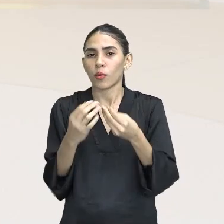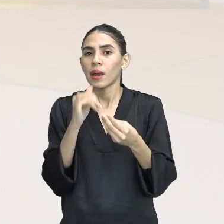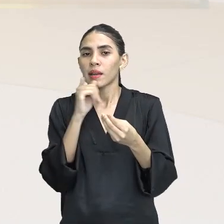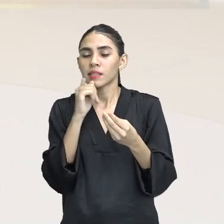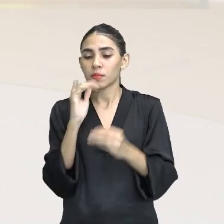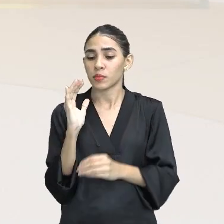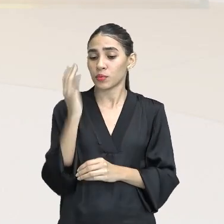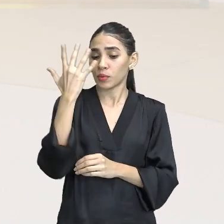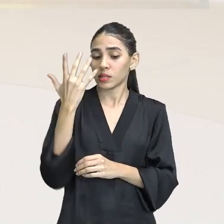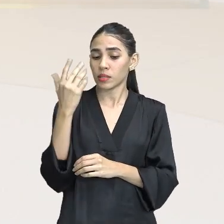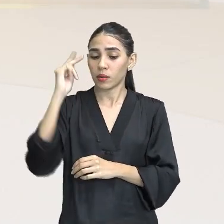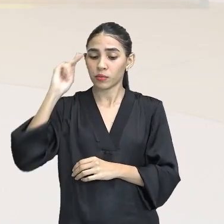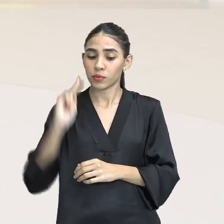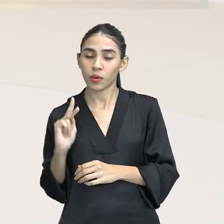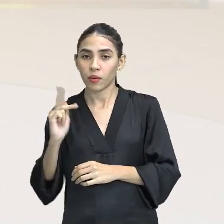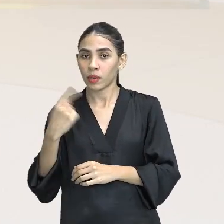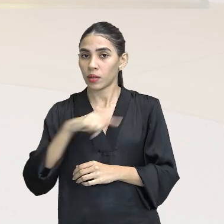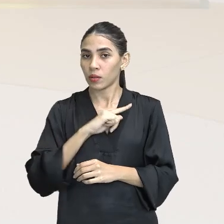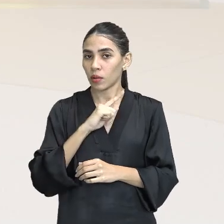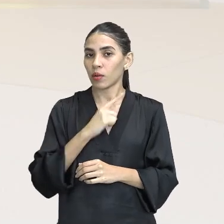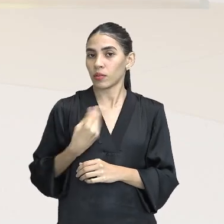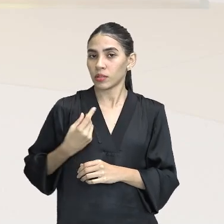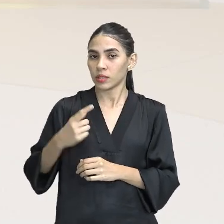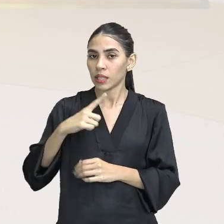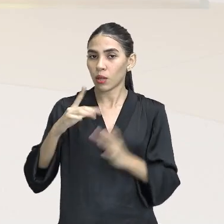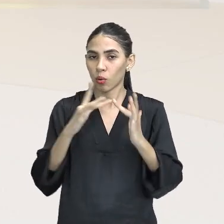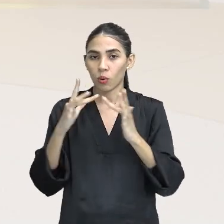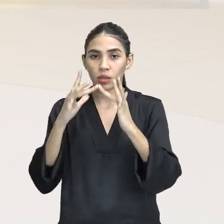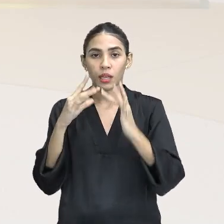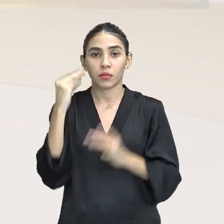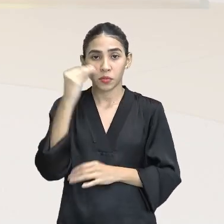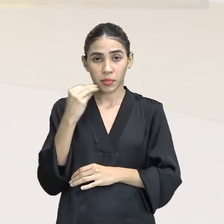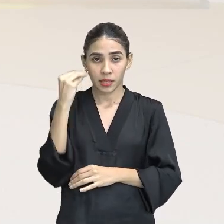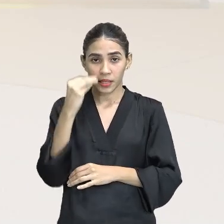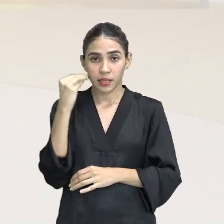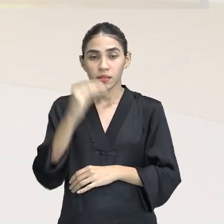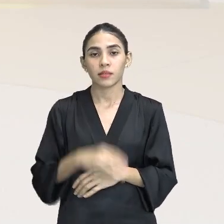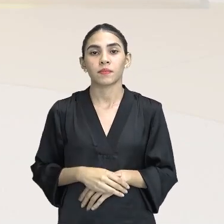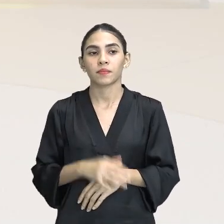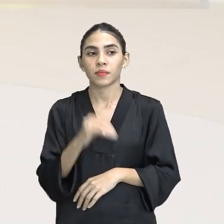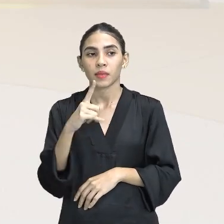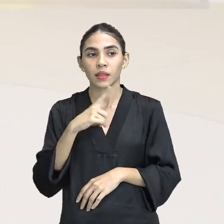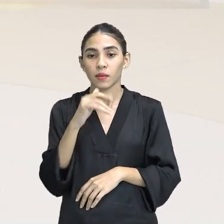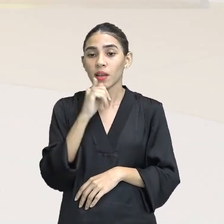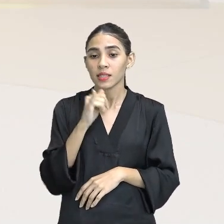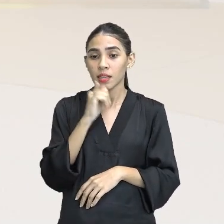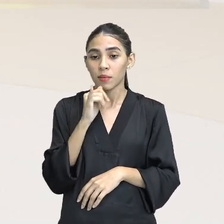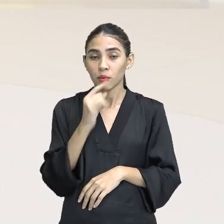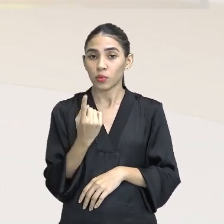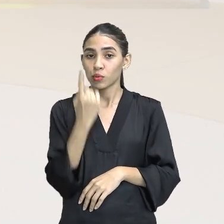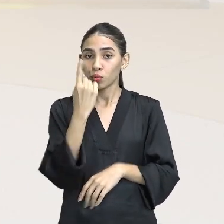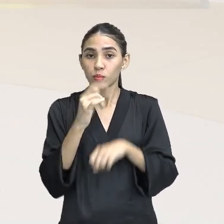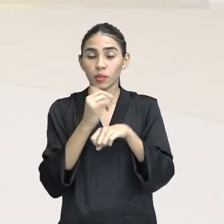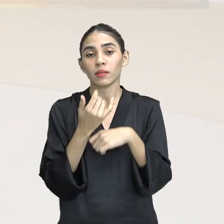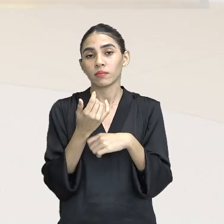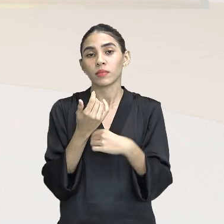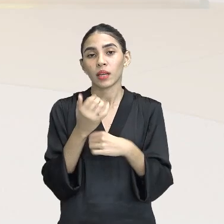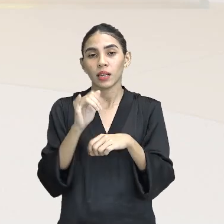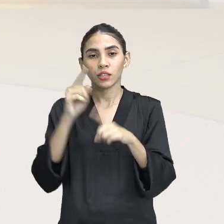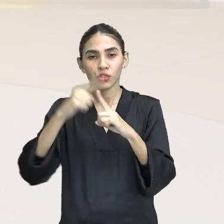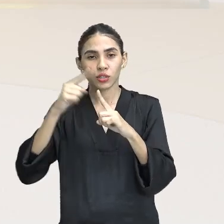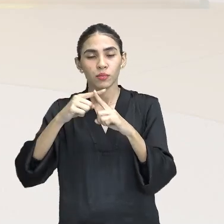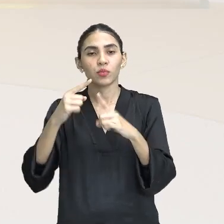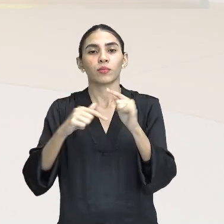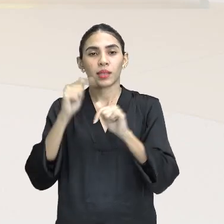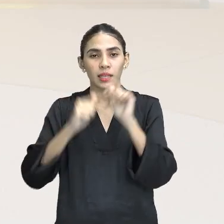com a situação histórica que a gente vai vivenciando, não é isso? Isso. E a gente tem aqui o exemplo de uma ferramenta que é utilizada,